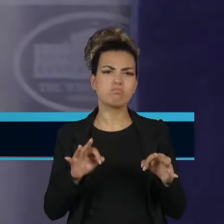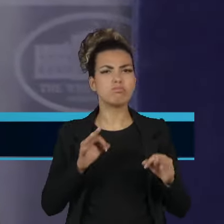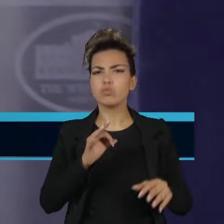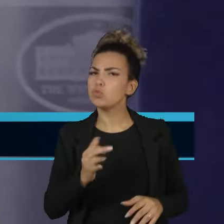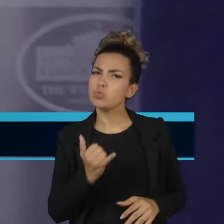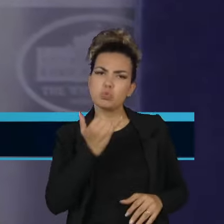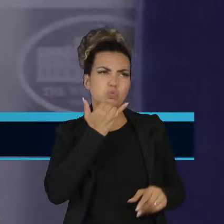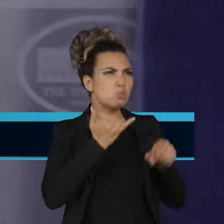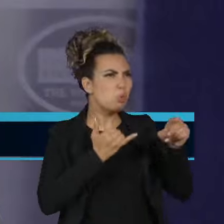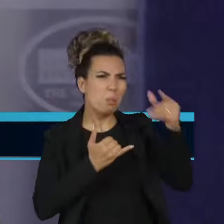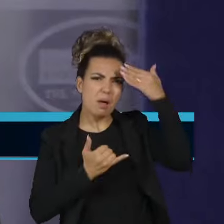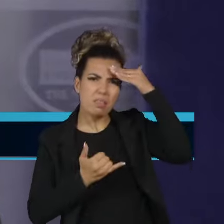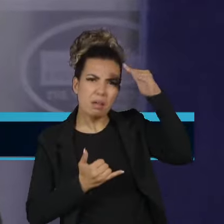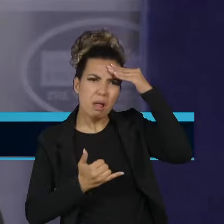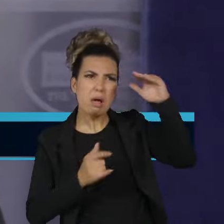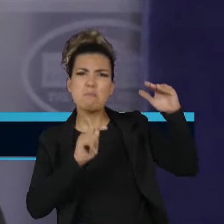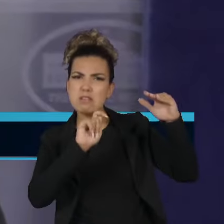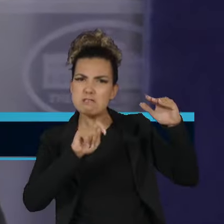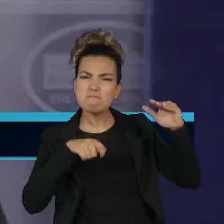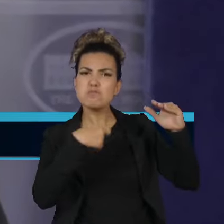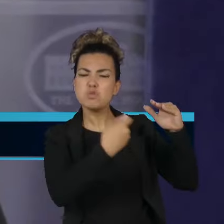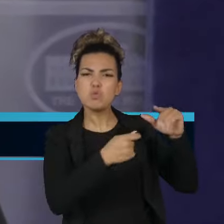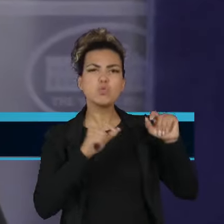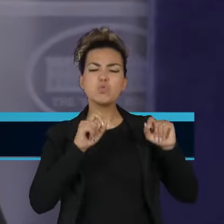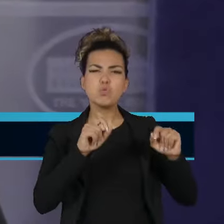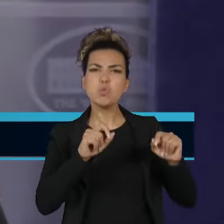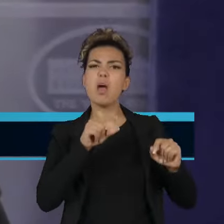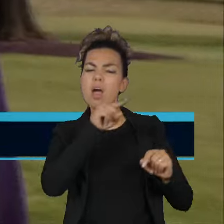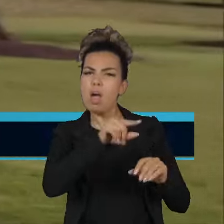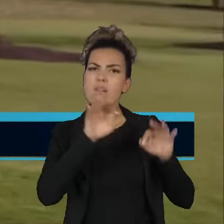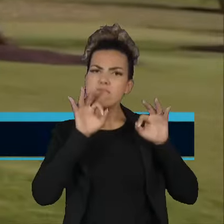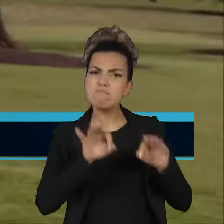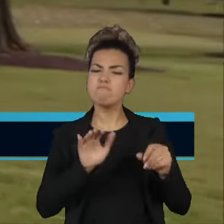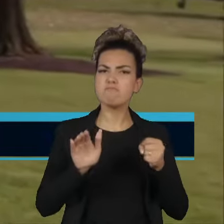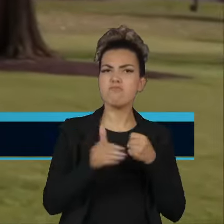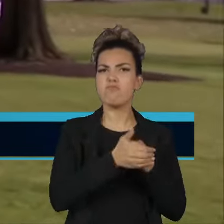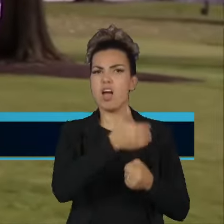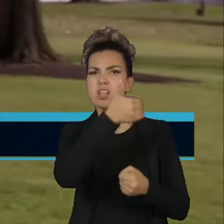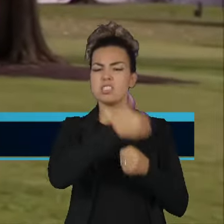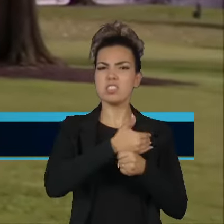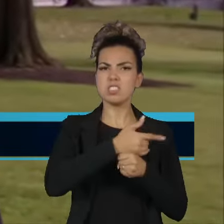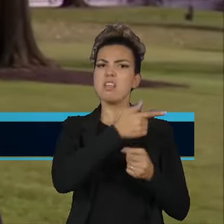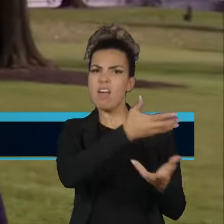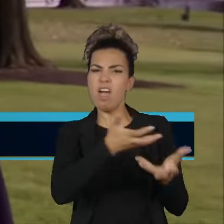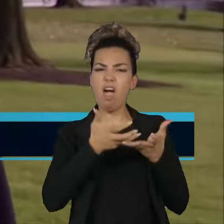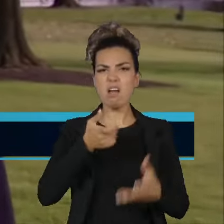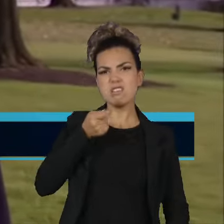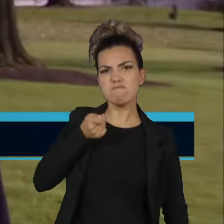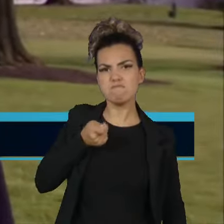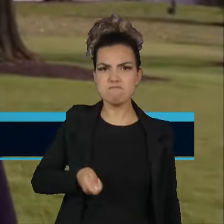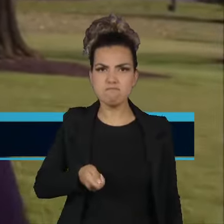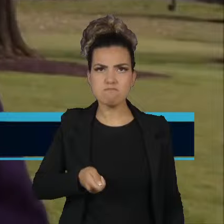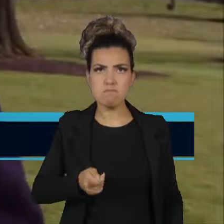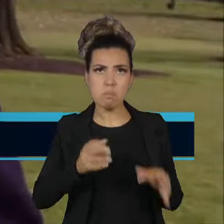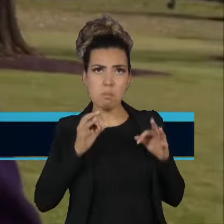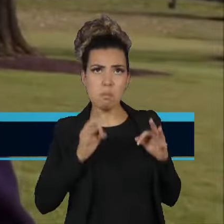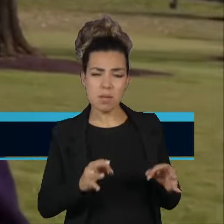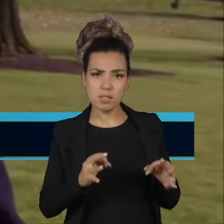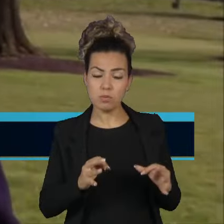deseja ser um ditador e o classificou como fascista, adicionando peso às preocupações